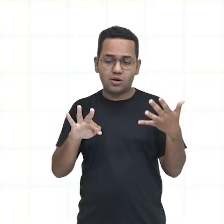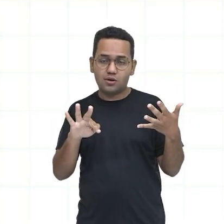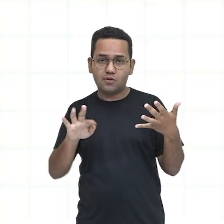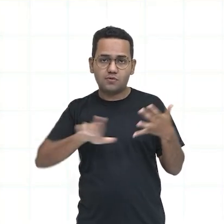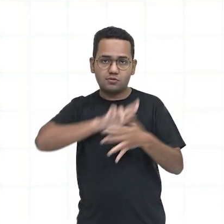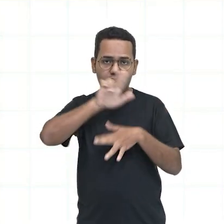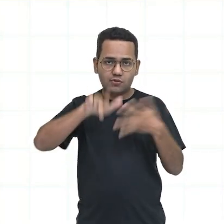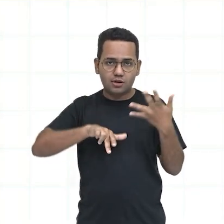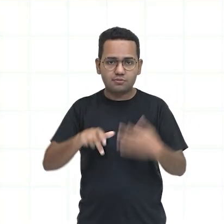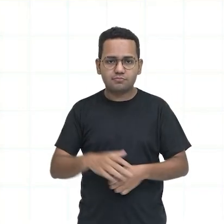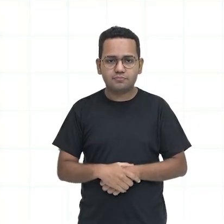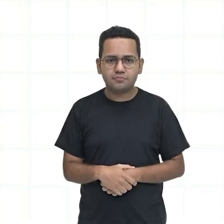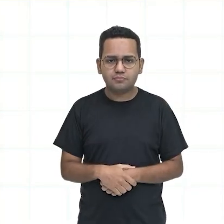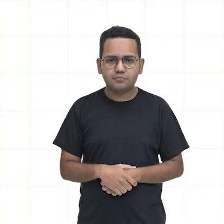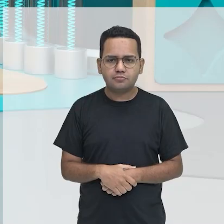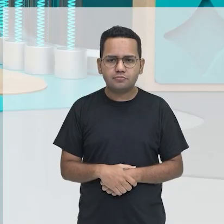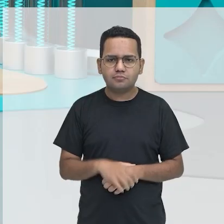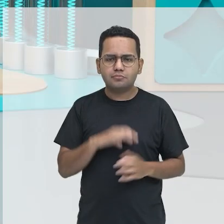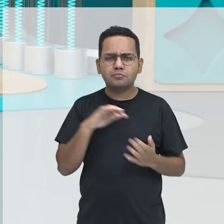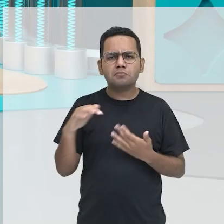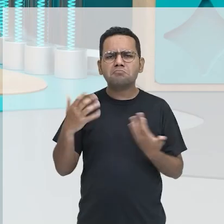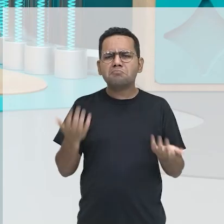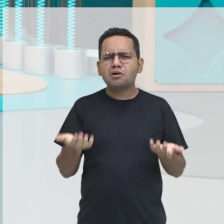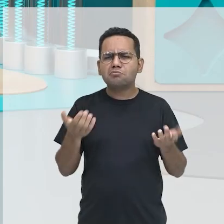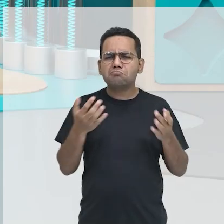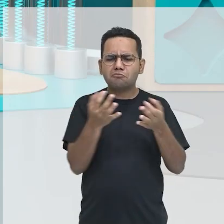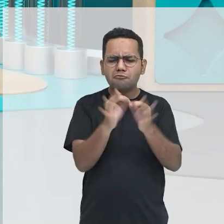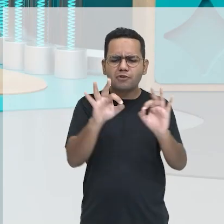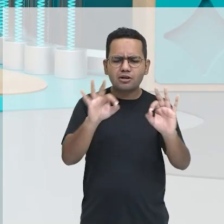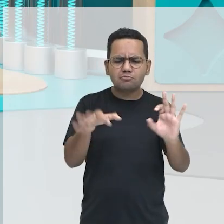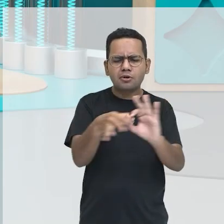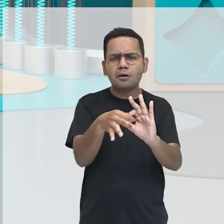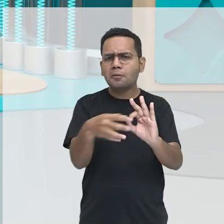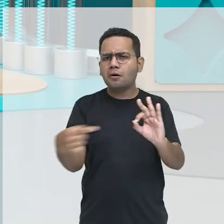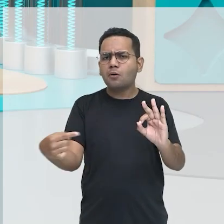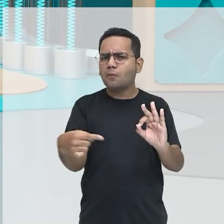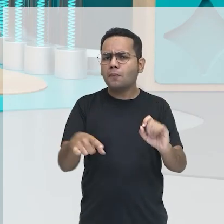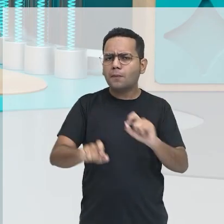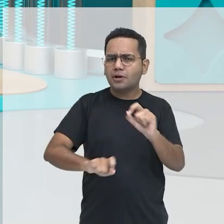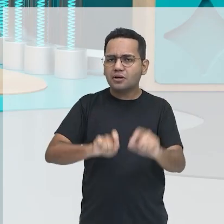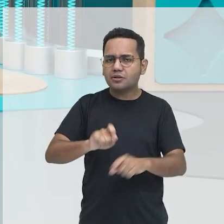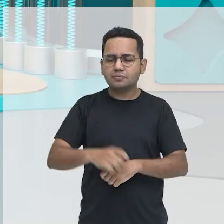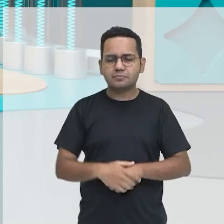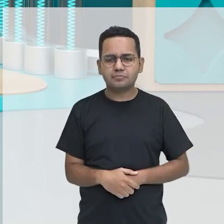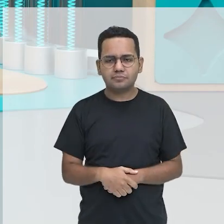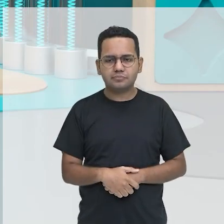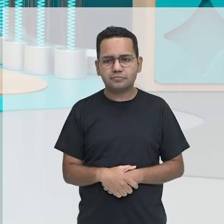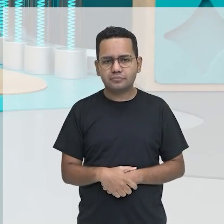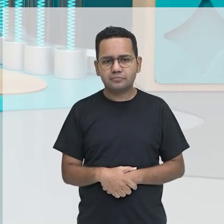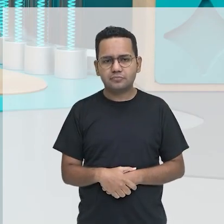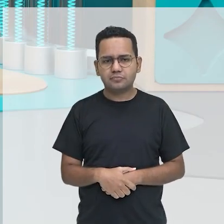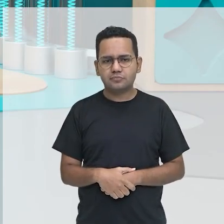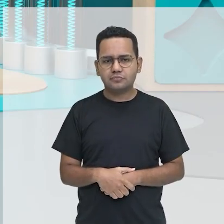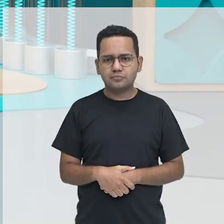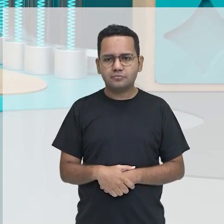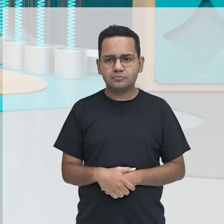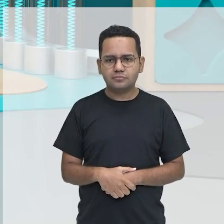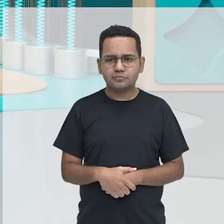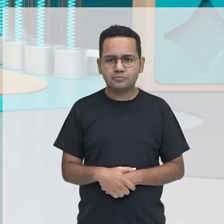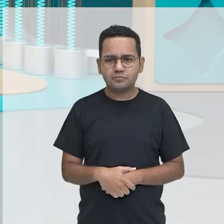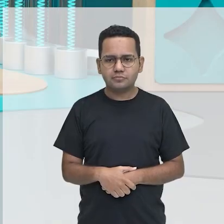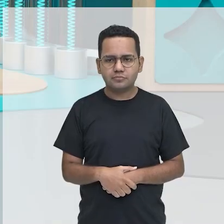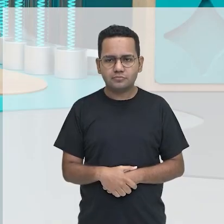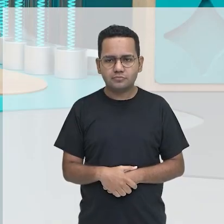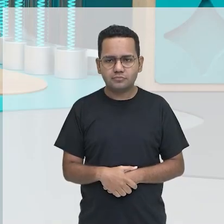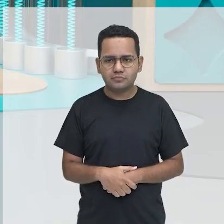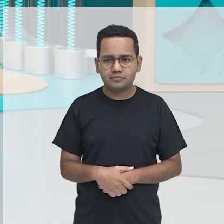elas subordinadas. O que é uma oração subordinada, então? Oração subordinada são aquelas que a outra